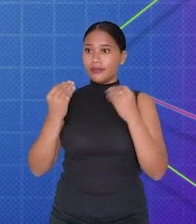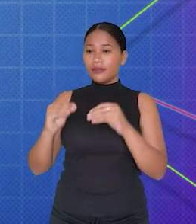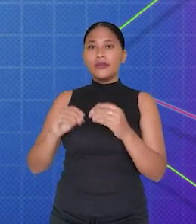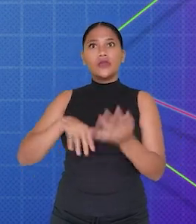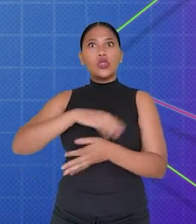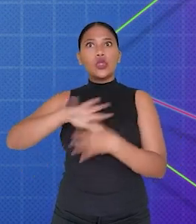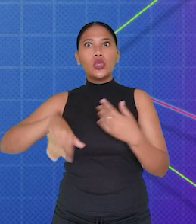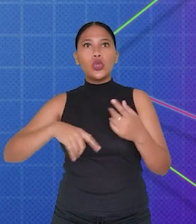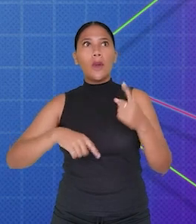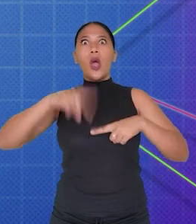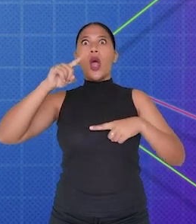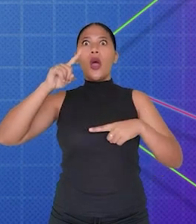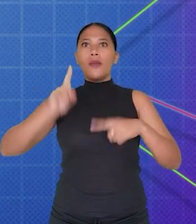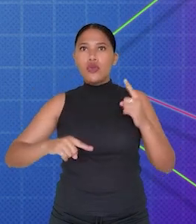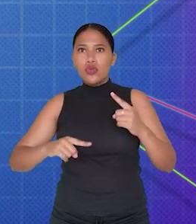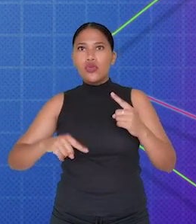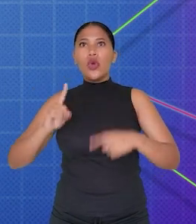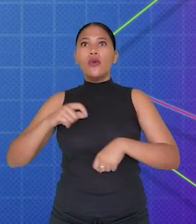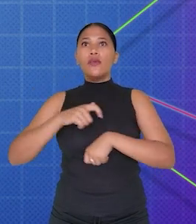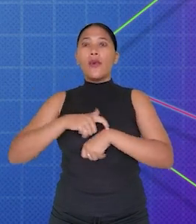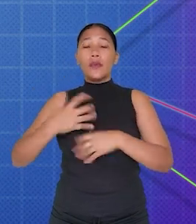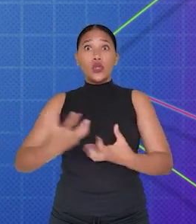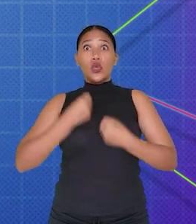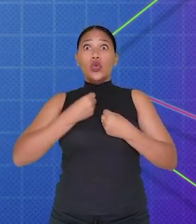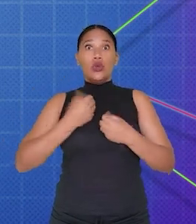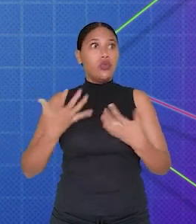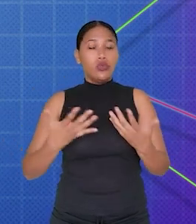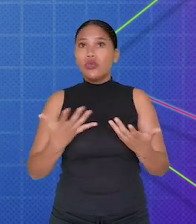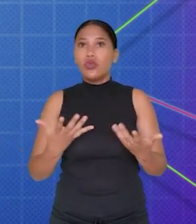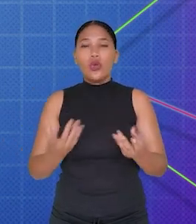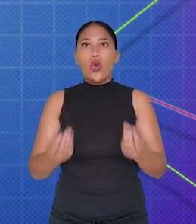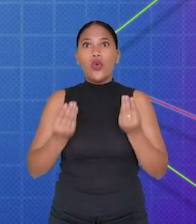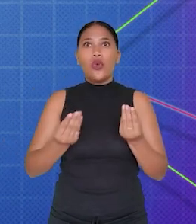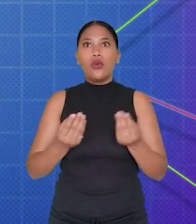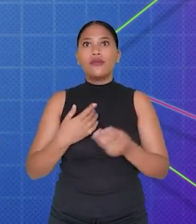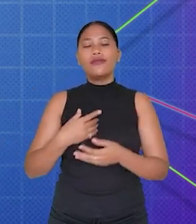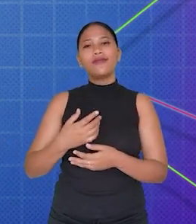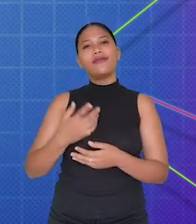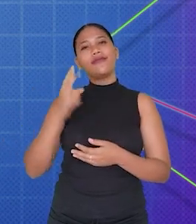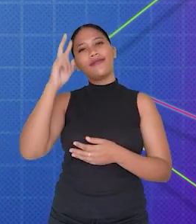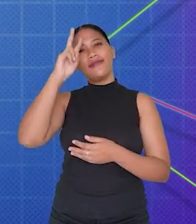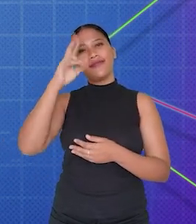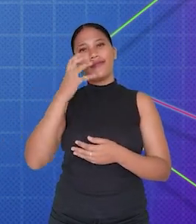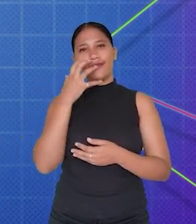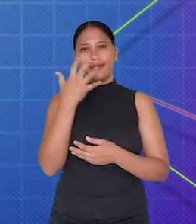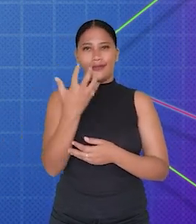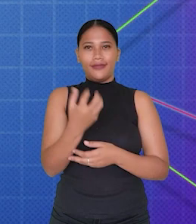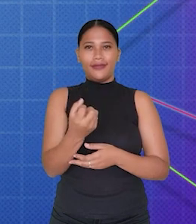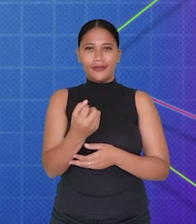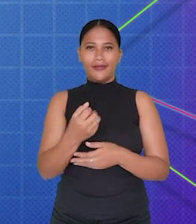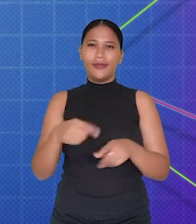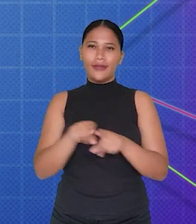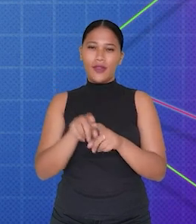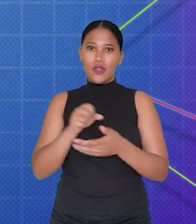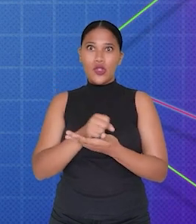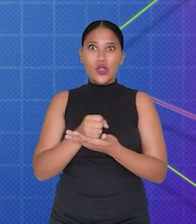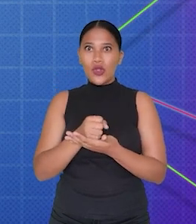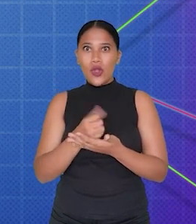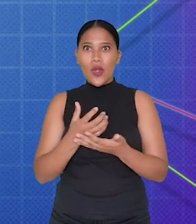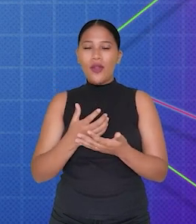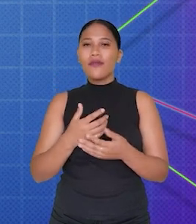Adicione reviravoltas. Adicione momentos de surpresa e reviravoltas para manter a história interessante e mantenha o jogador